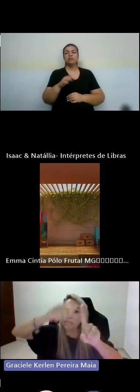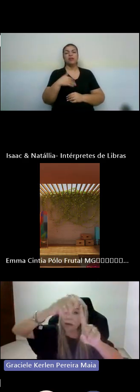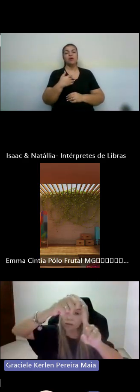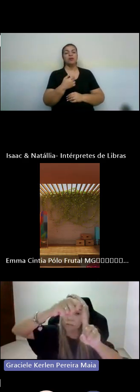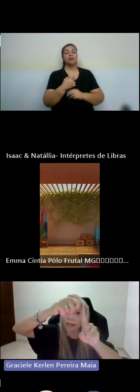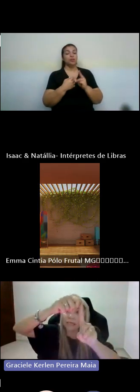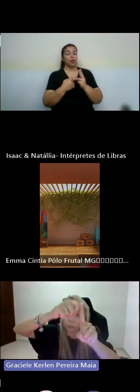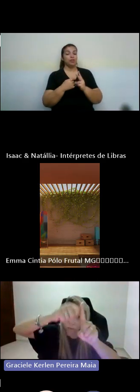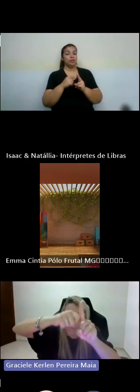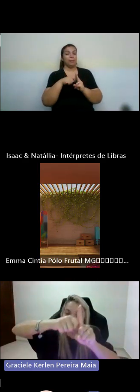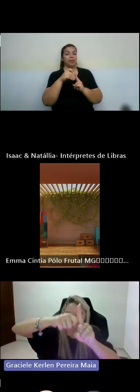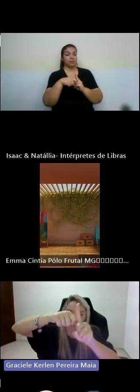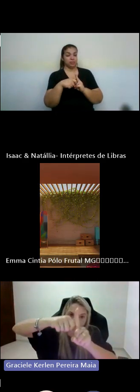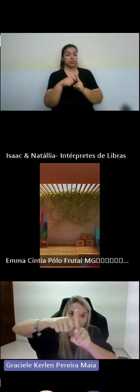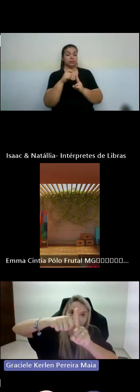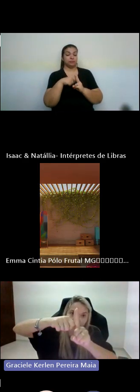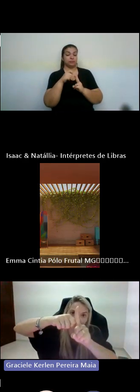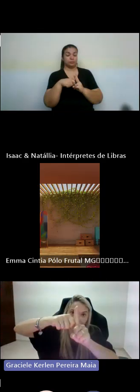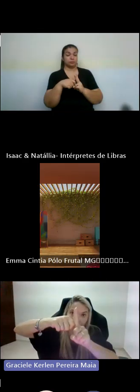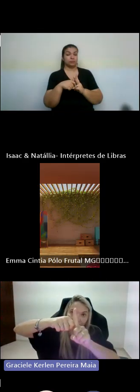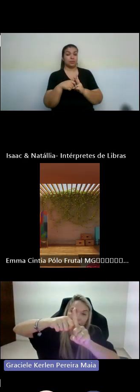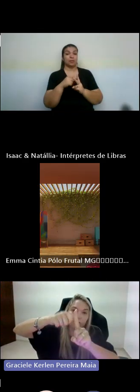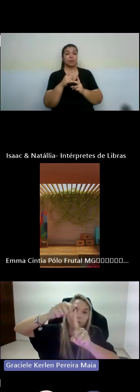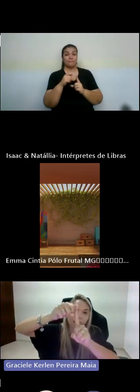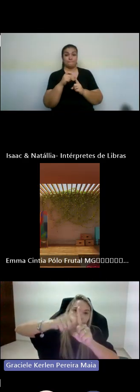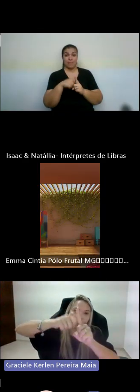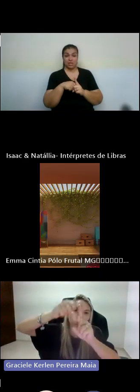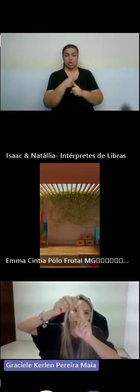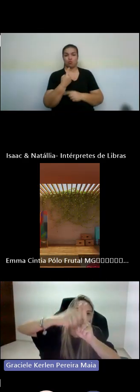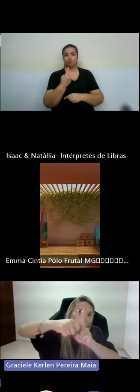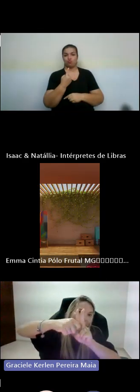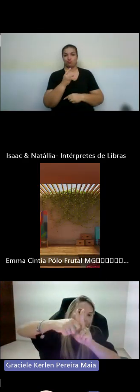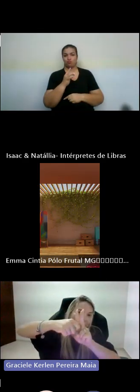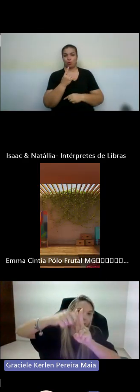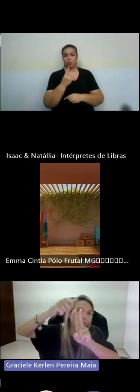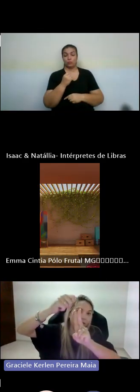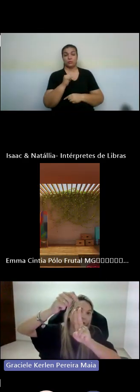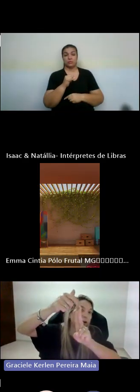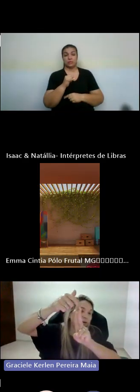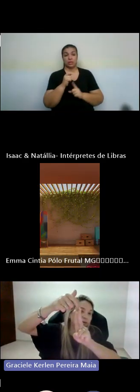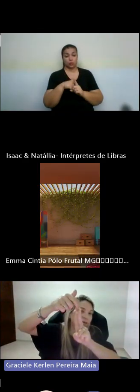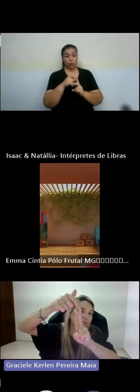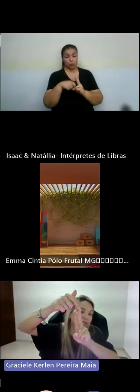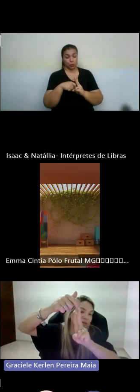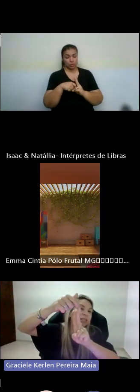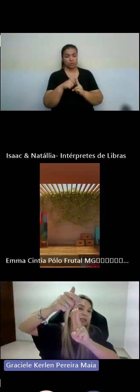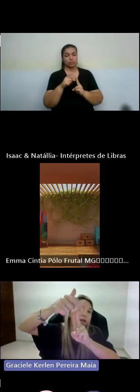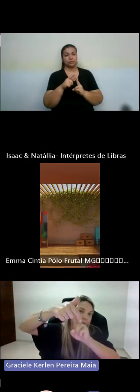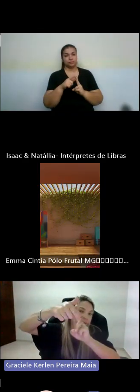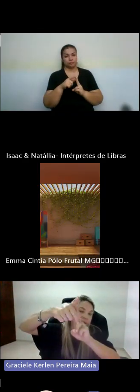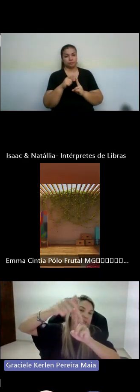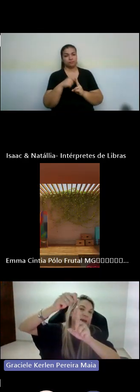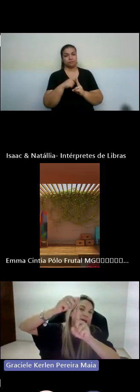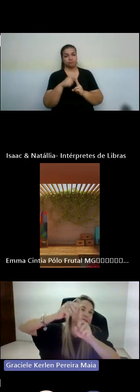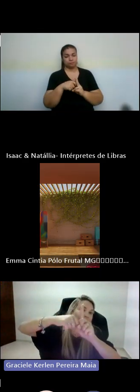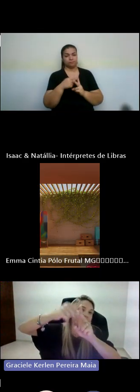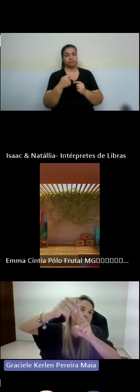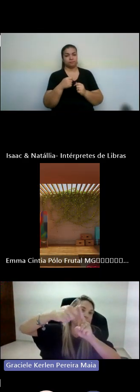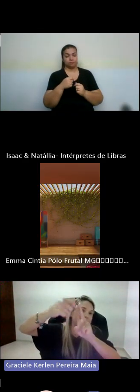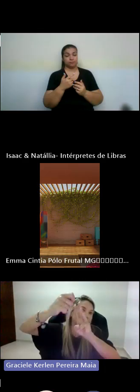meses. O sinal de mês é um dedo só para cima. Quando eu faço 2 meses, eu levanto o outro dedo seguinte. Para